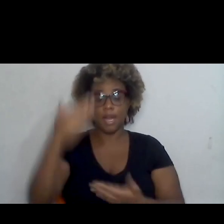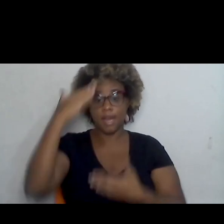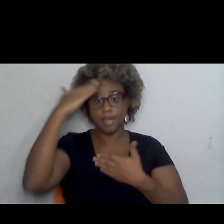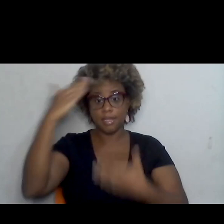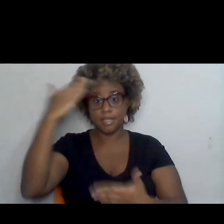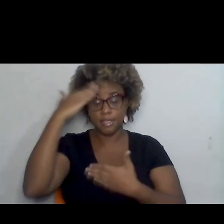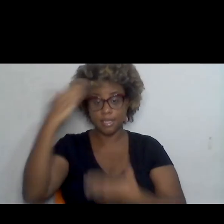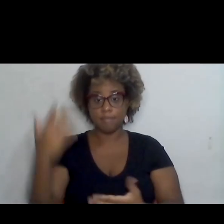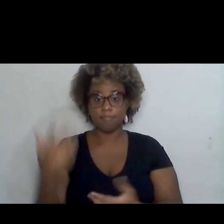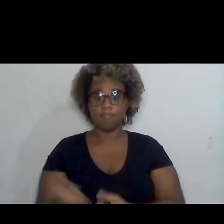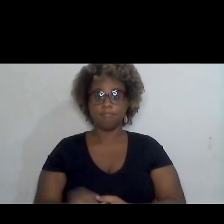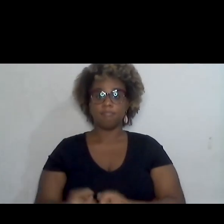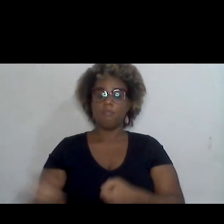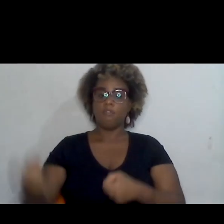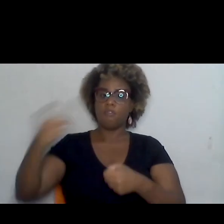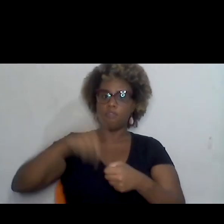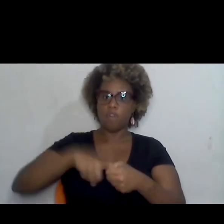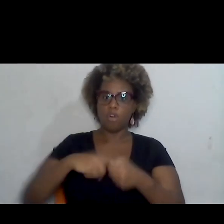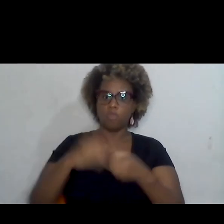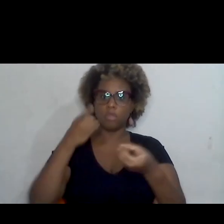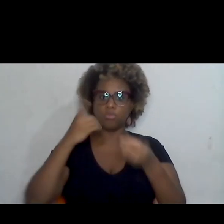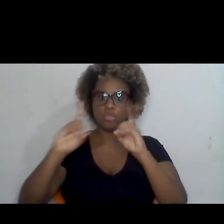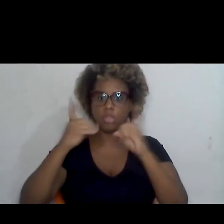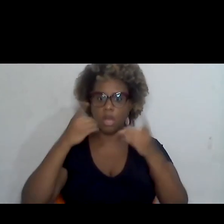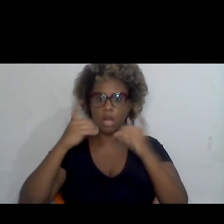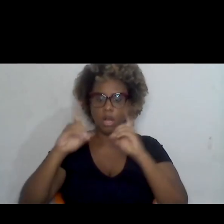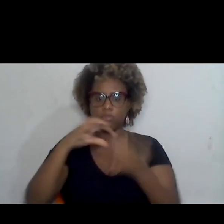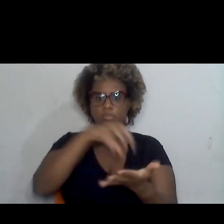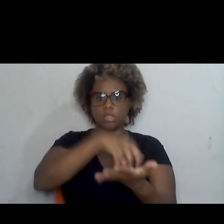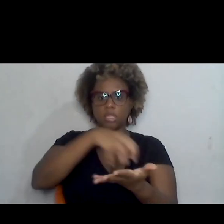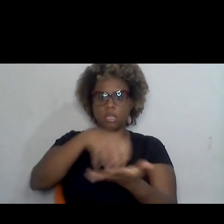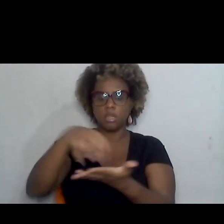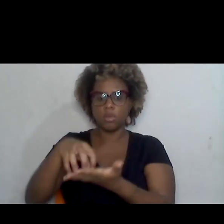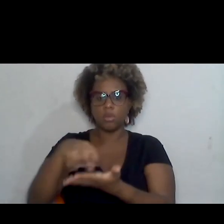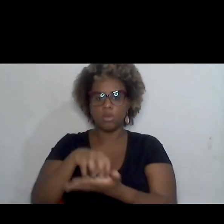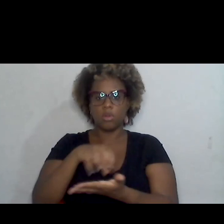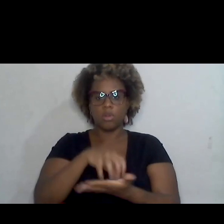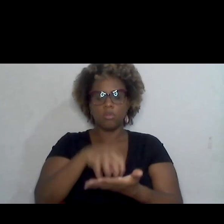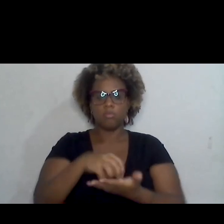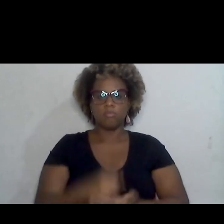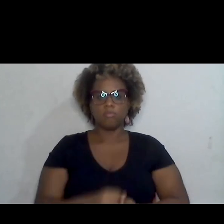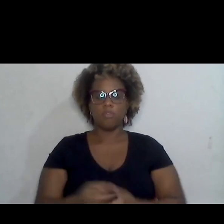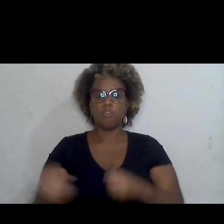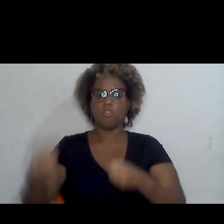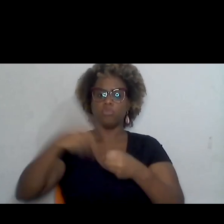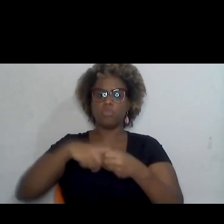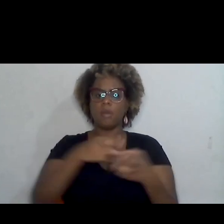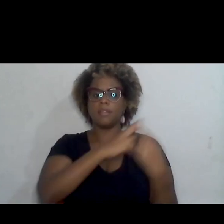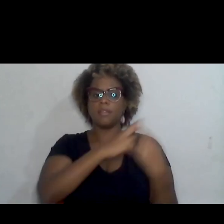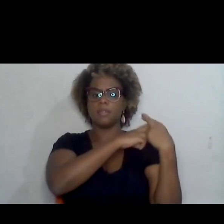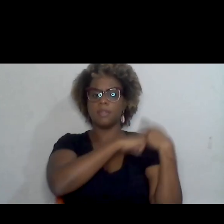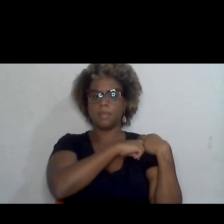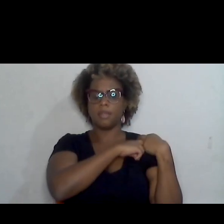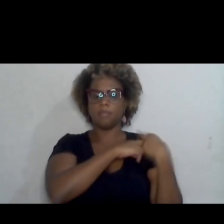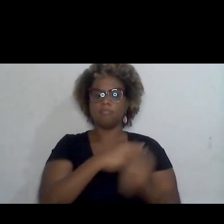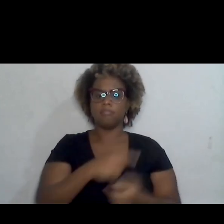diálogos setoriais. Às vezes a gente é cobrado por um passado que nós não temos essa responsabilidade. Nós estamos aqui para responder sobre